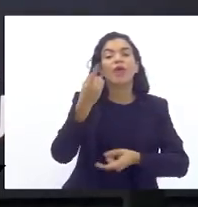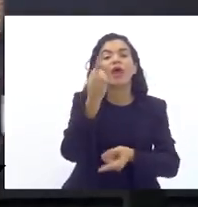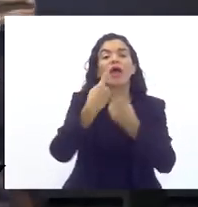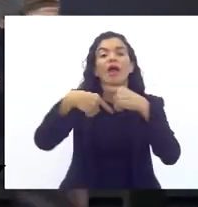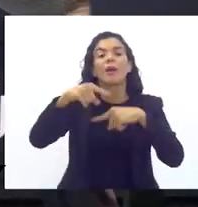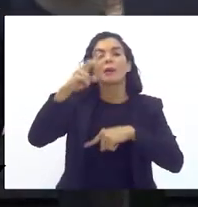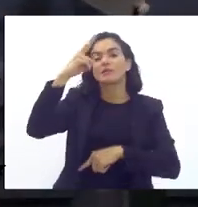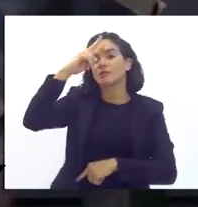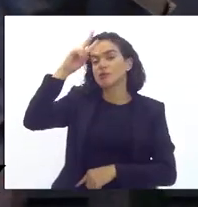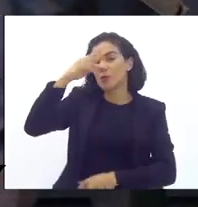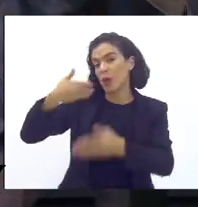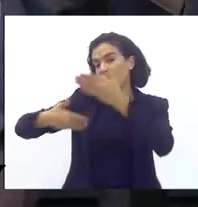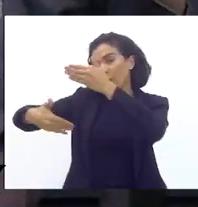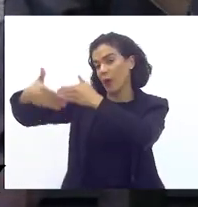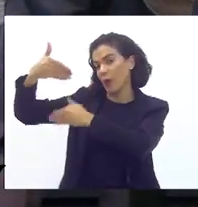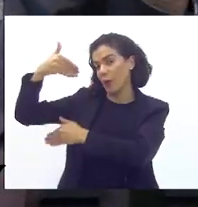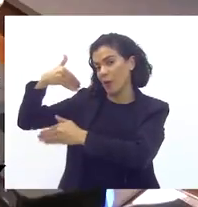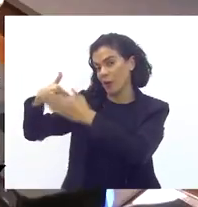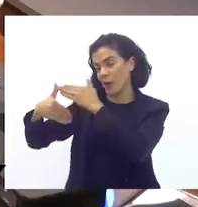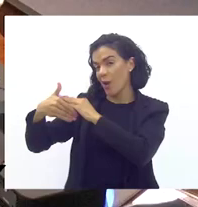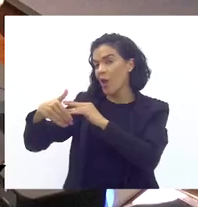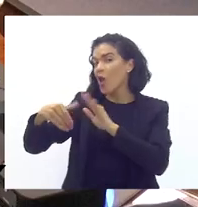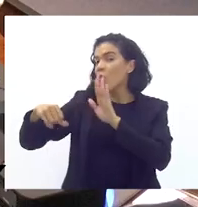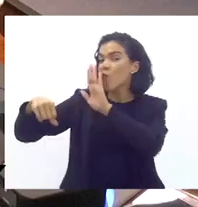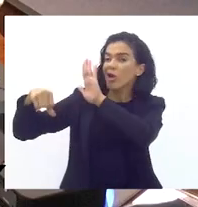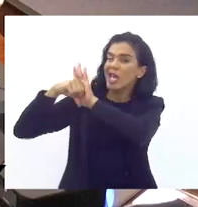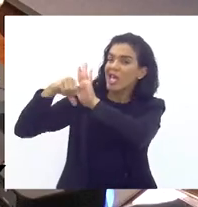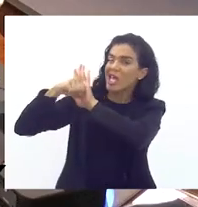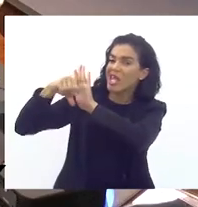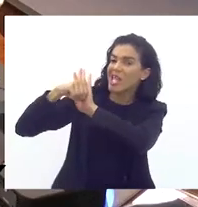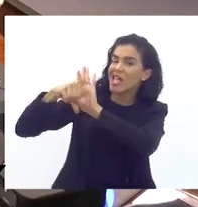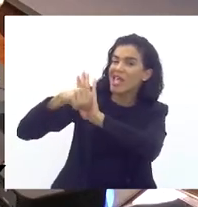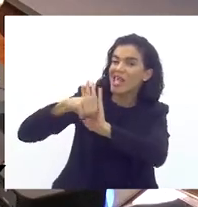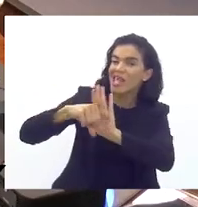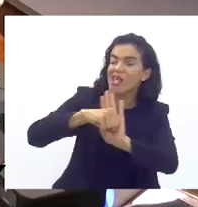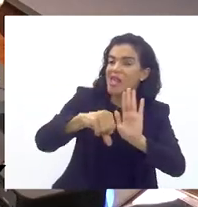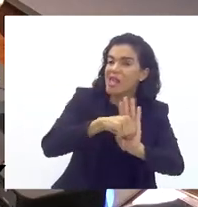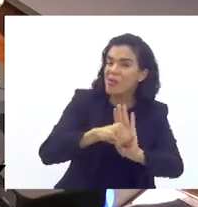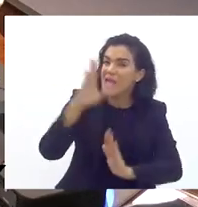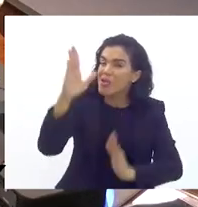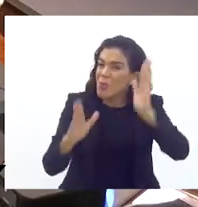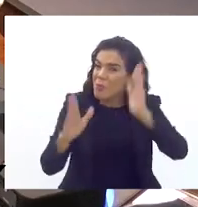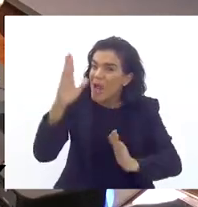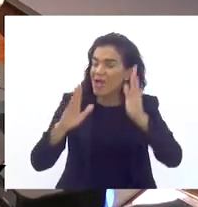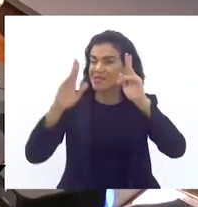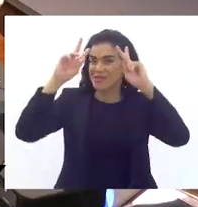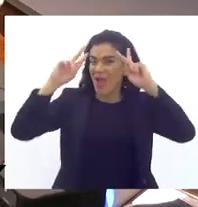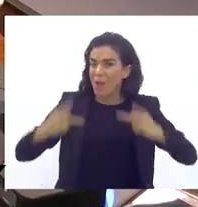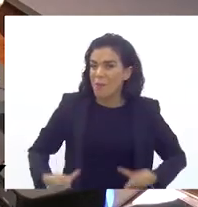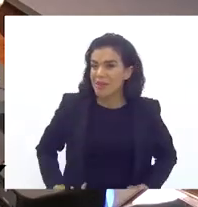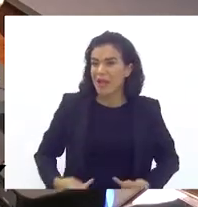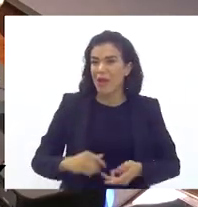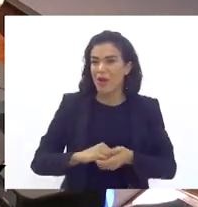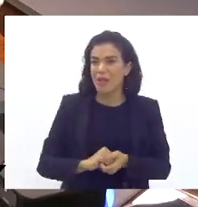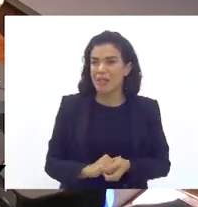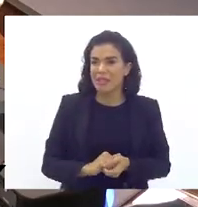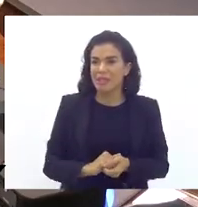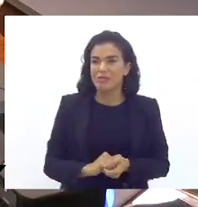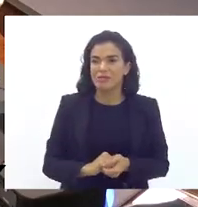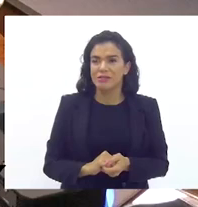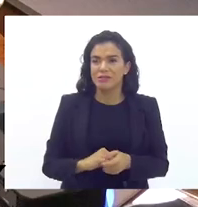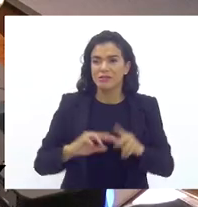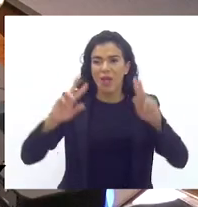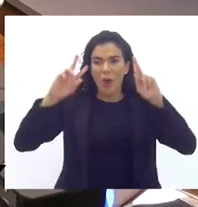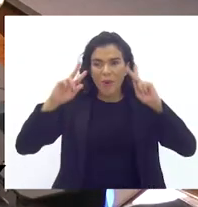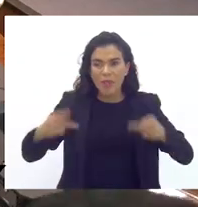histórica pelos crimes cometidos contra a humanidade no determinado período da humanidade da